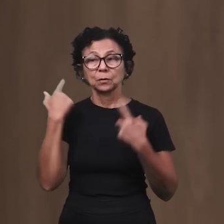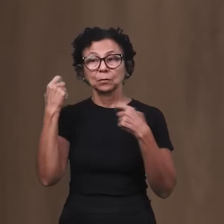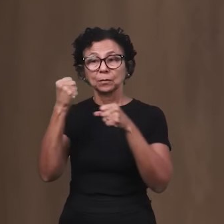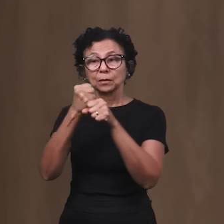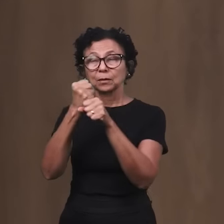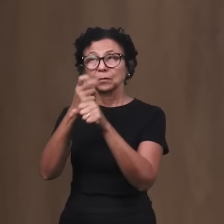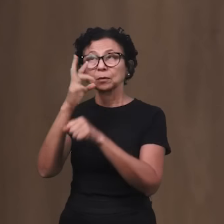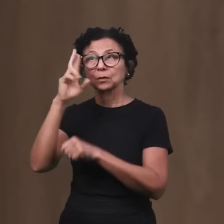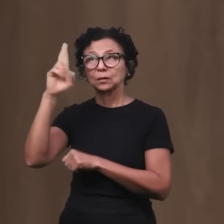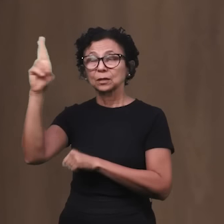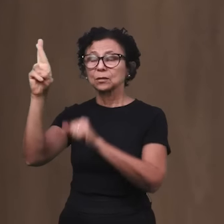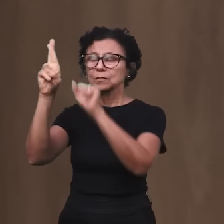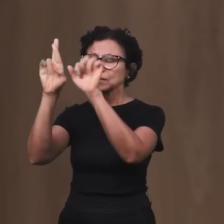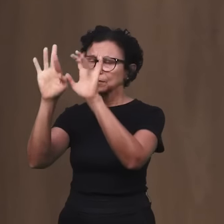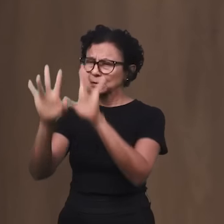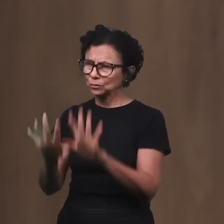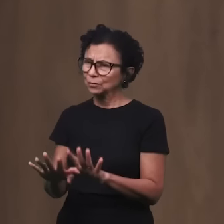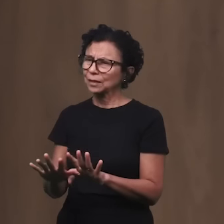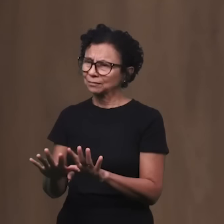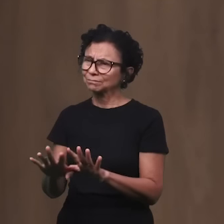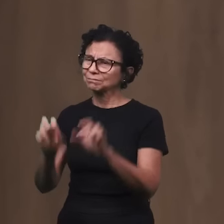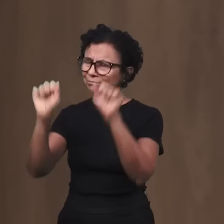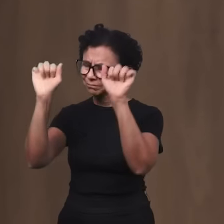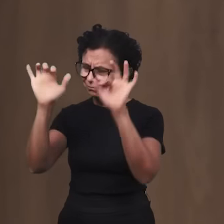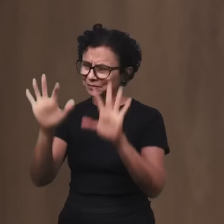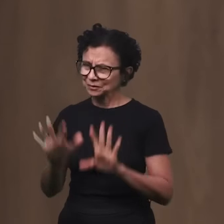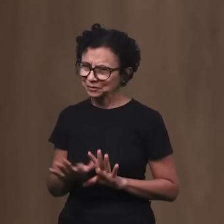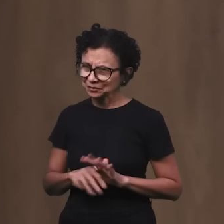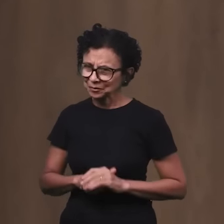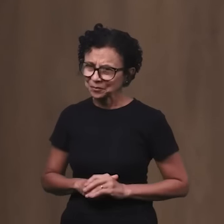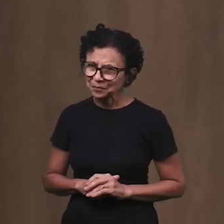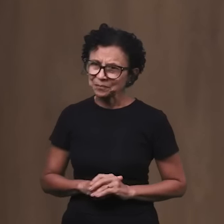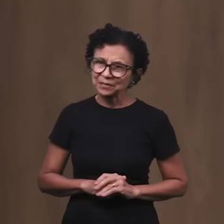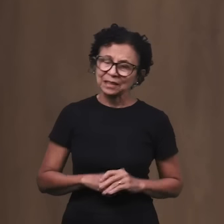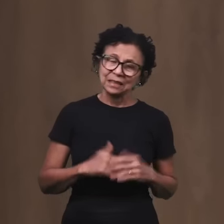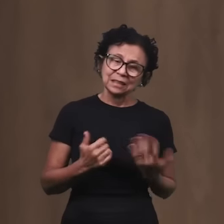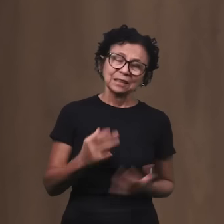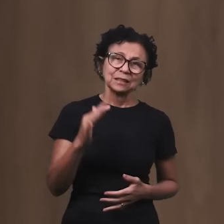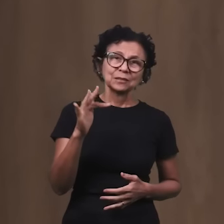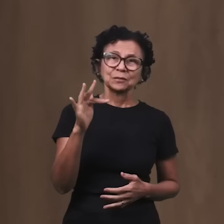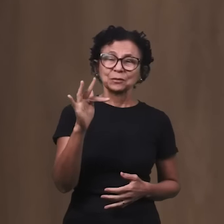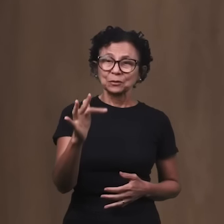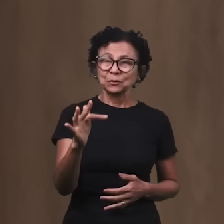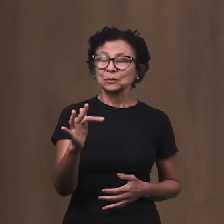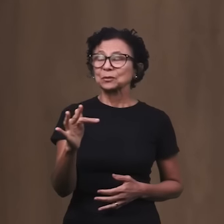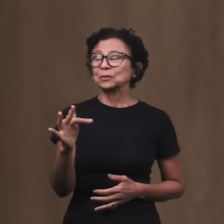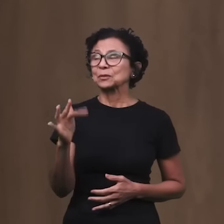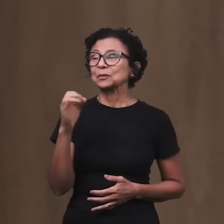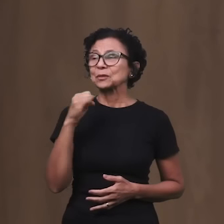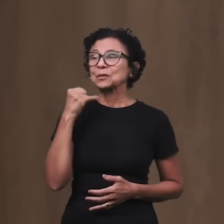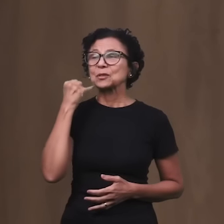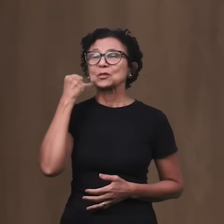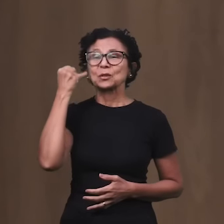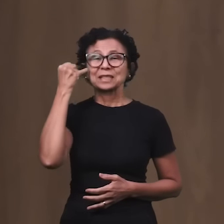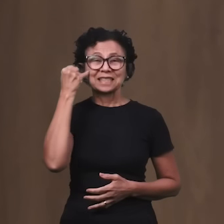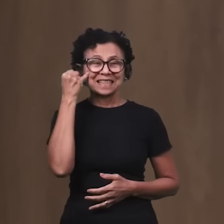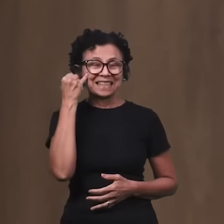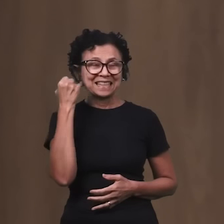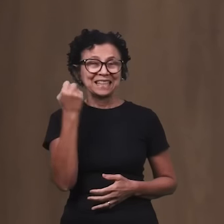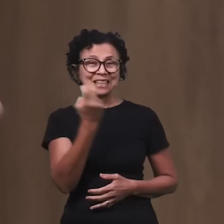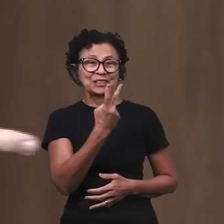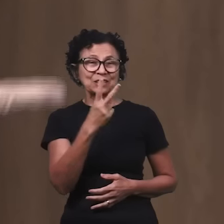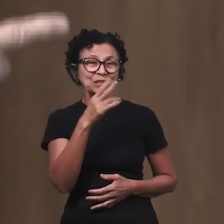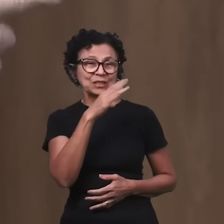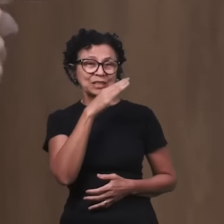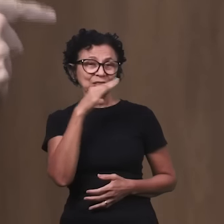Deus vos abençoará muito. E amanhã, Josias, quando nós estivermos passando da adolescência para a